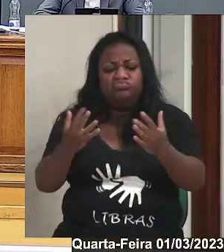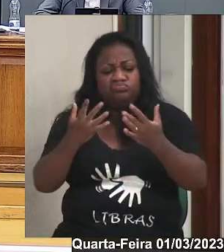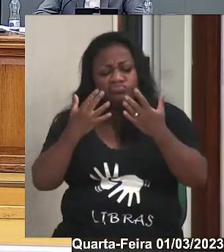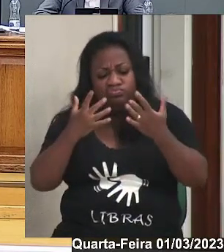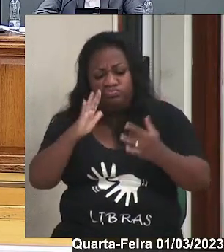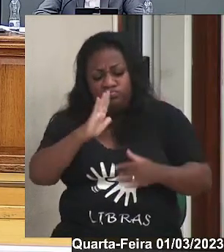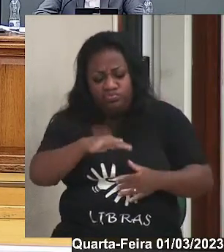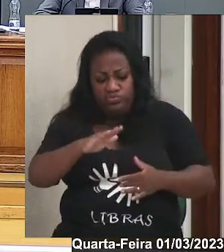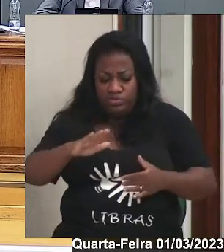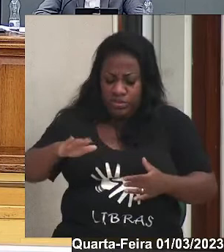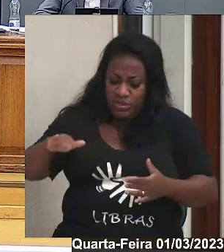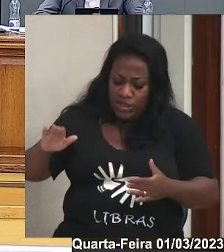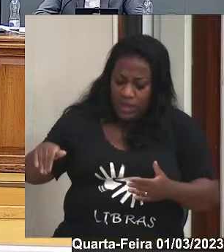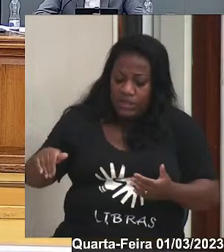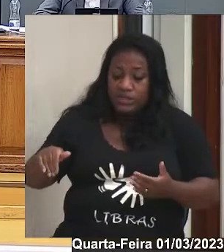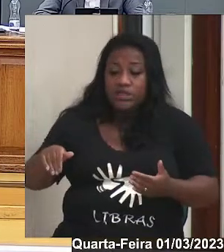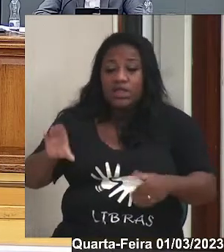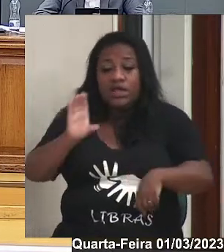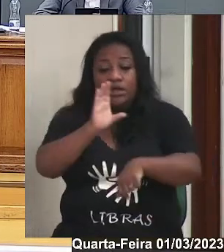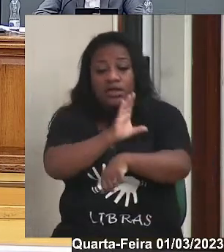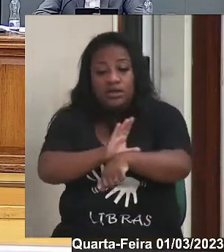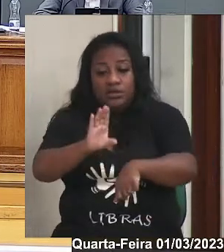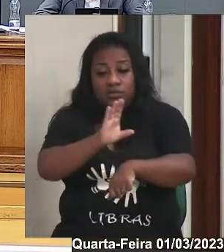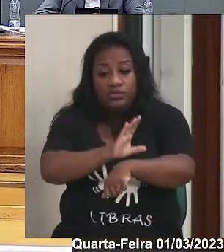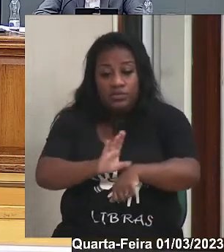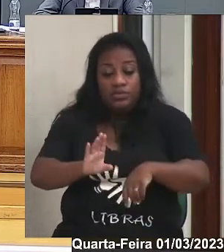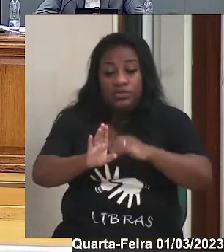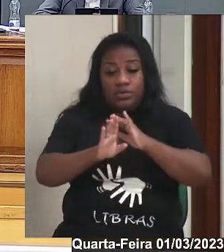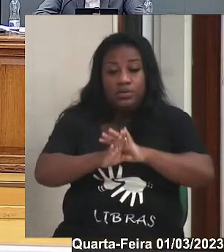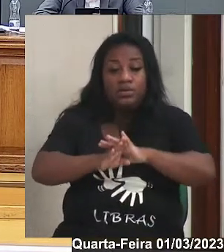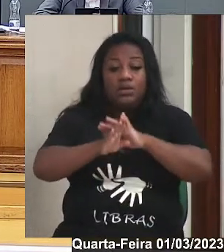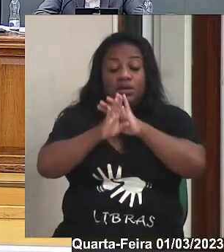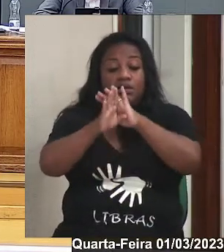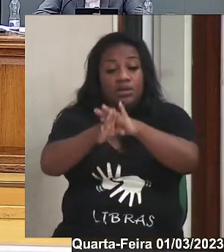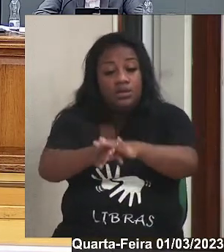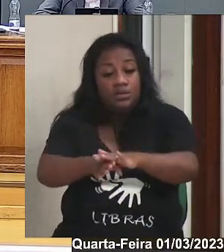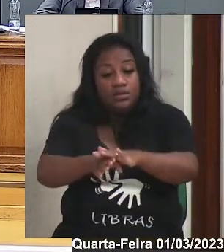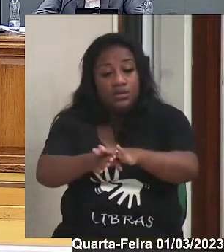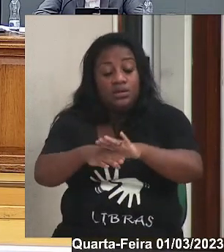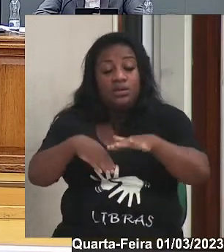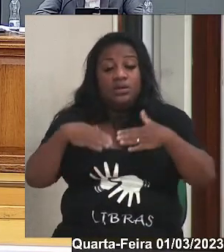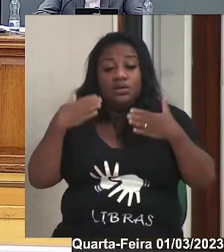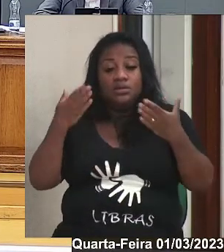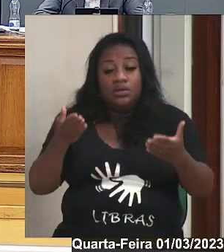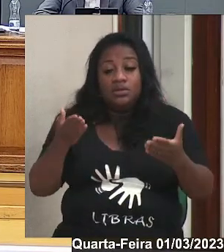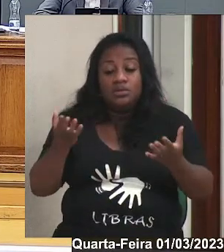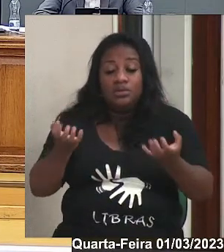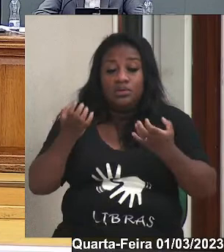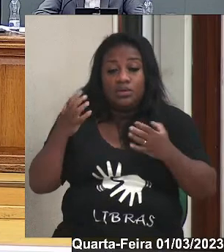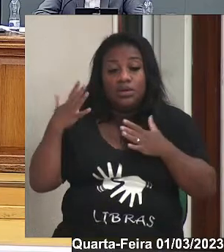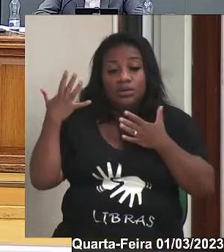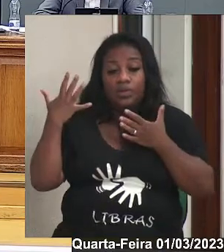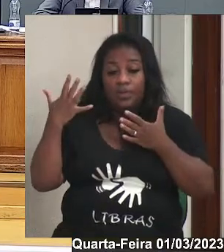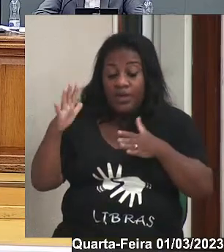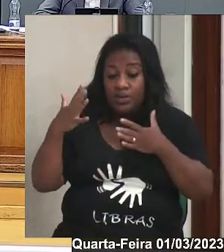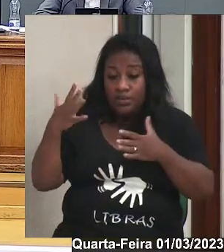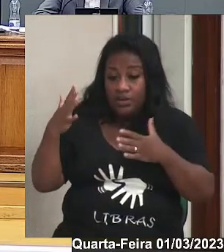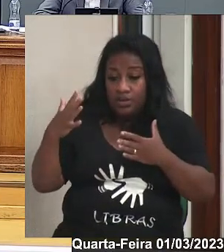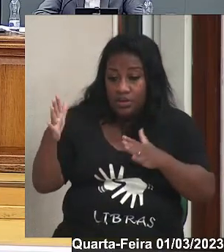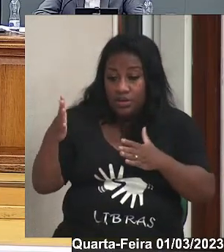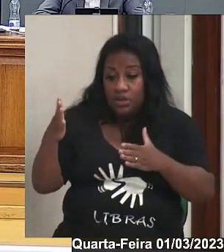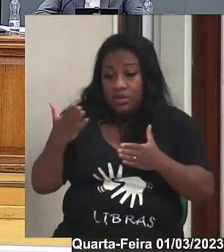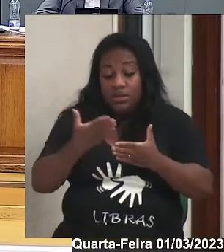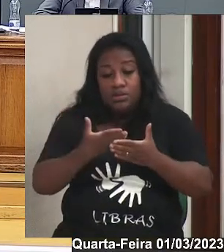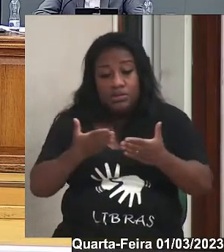diversas atividades, com diversos cursos, e é uma grande parceira nossa do Pleno Bem. Então, parabenizar você, Sol. Eu